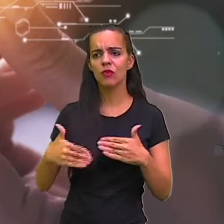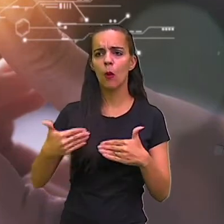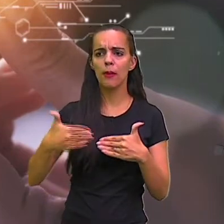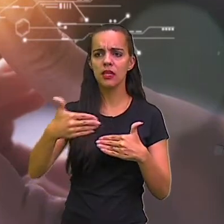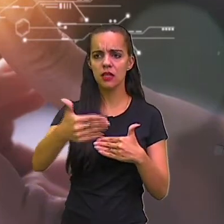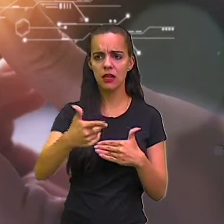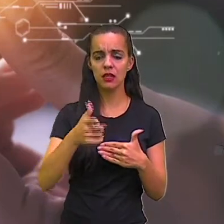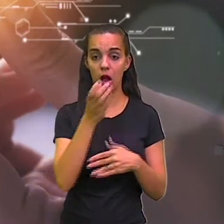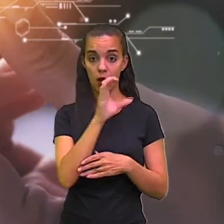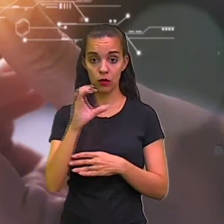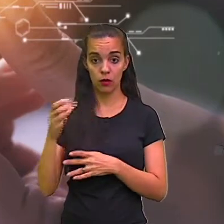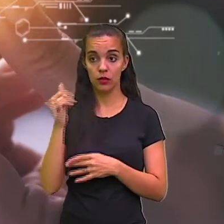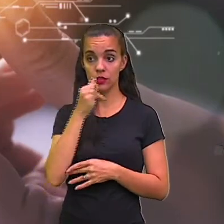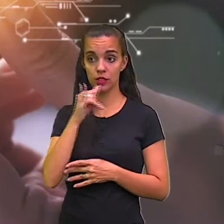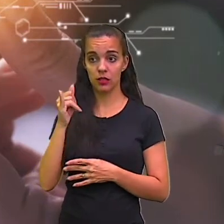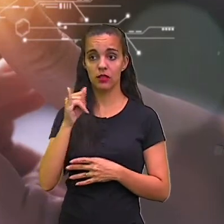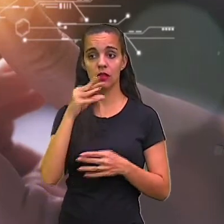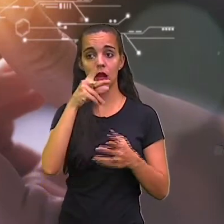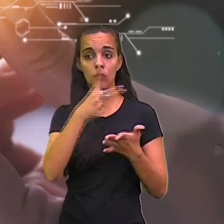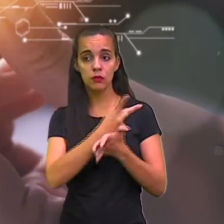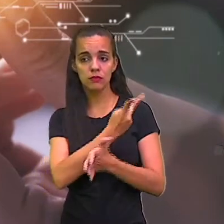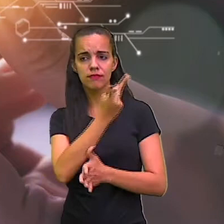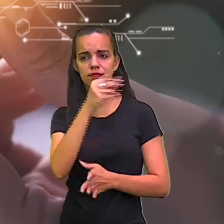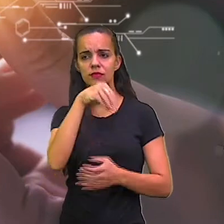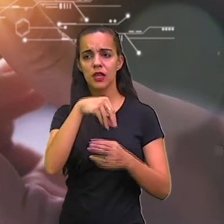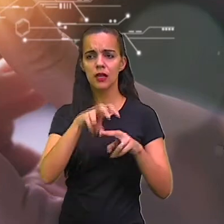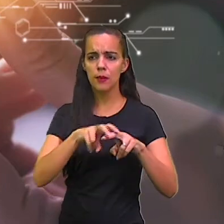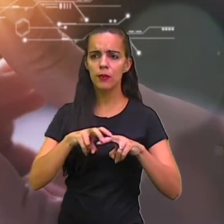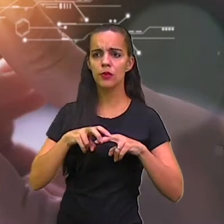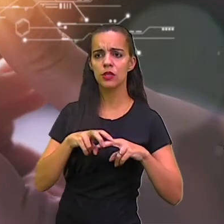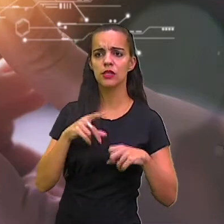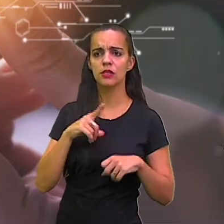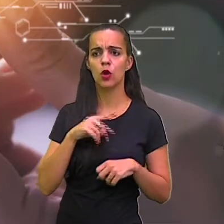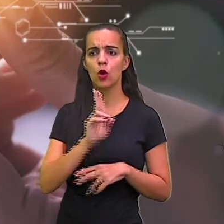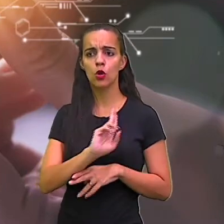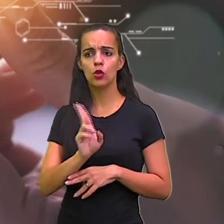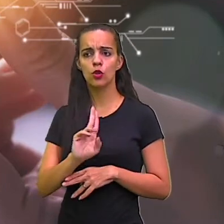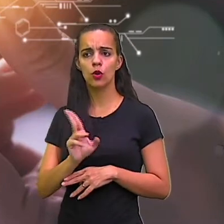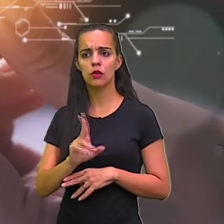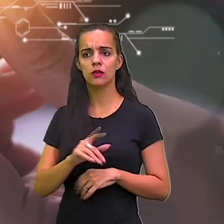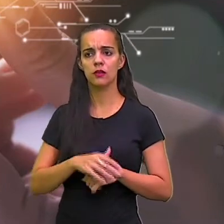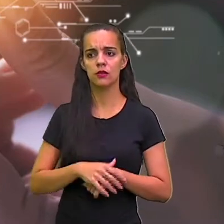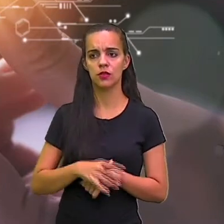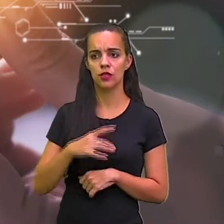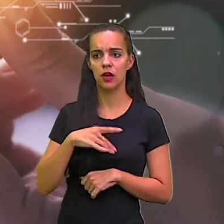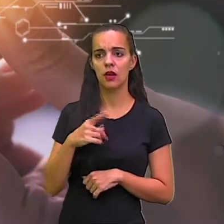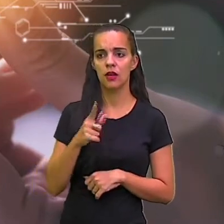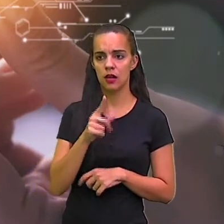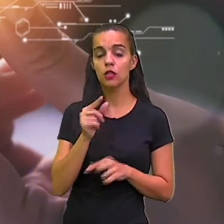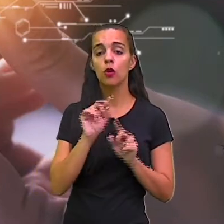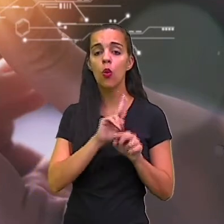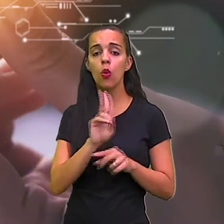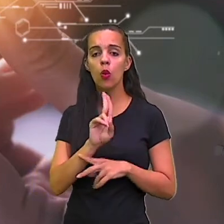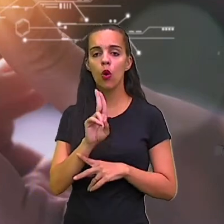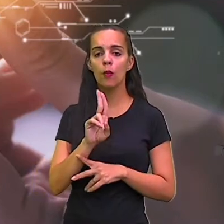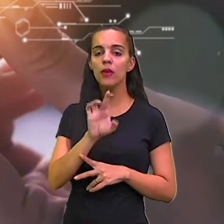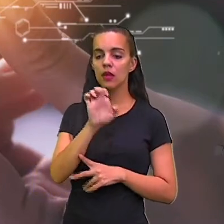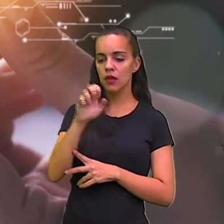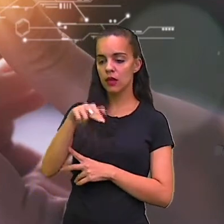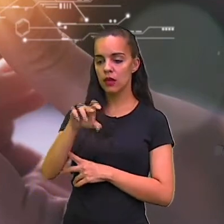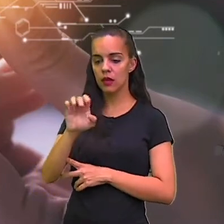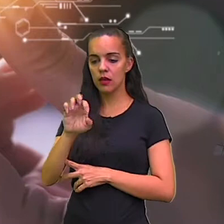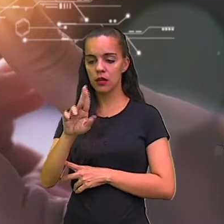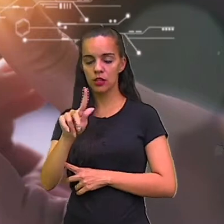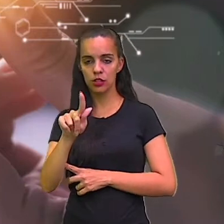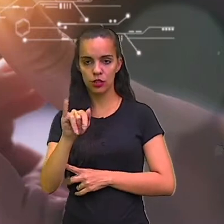passagem de corrente elétrica e é por isso que a gente chama isso de energia elétrica